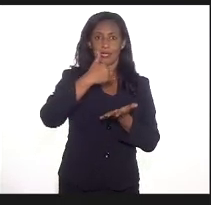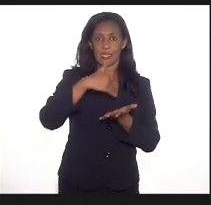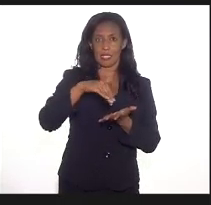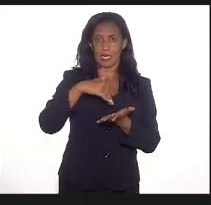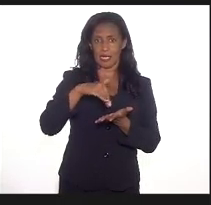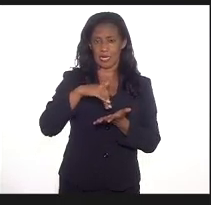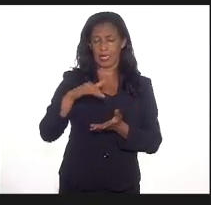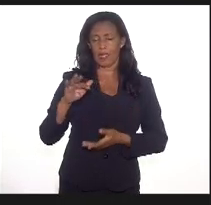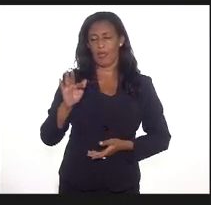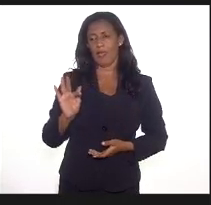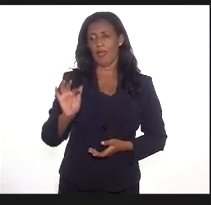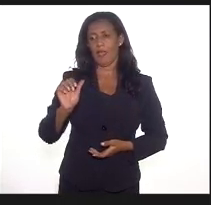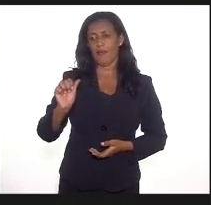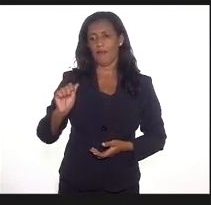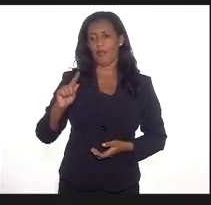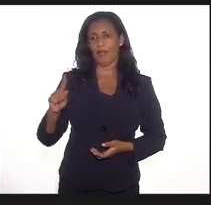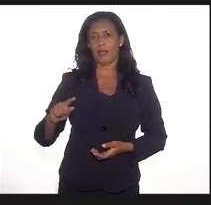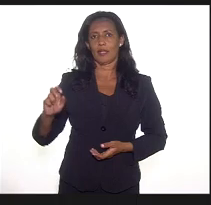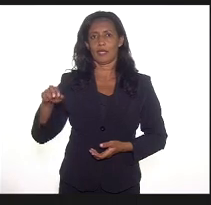de Fazenda pretérita,